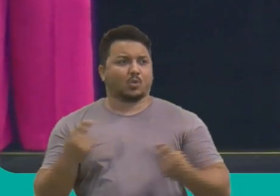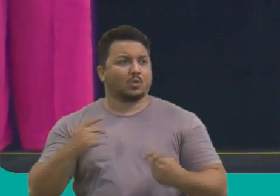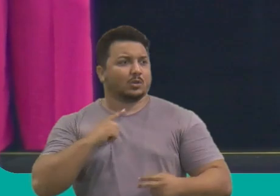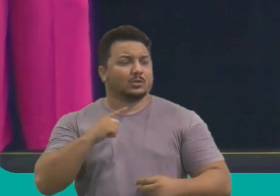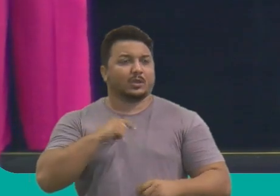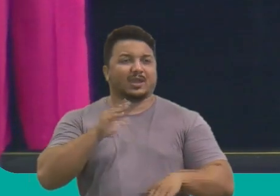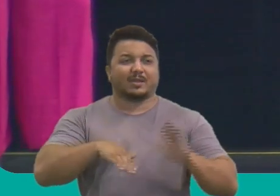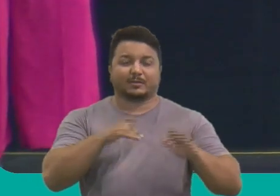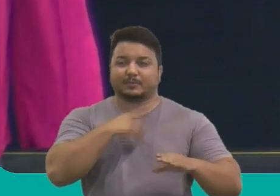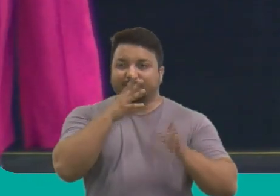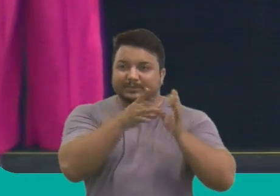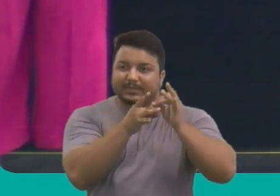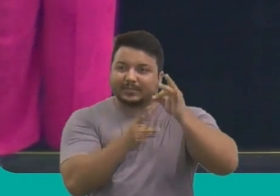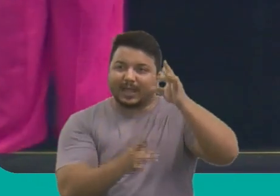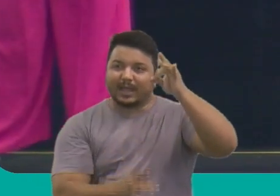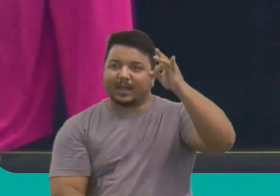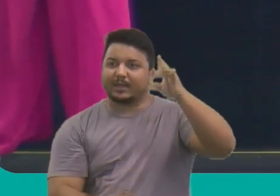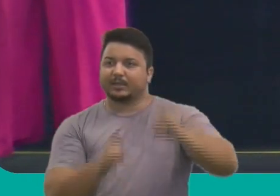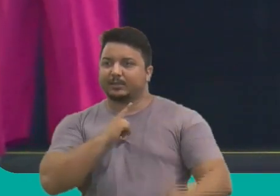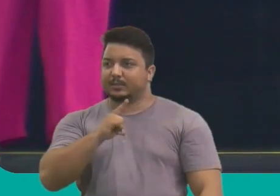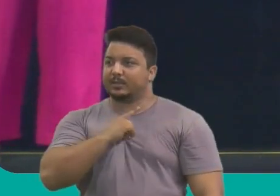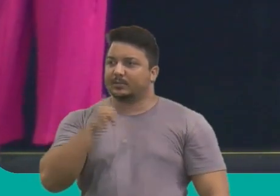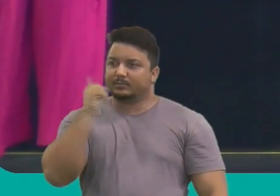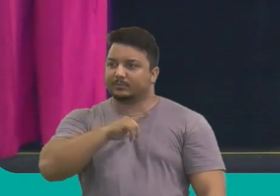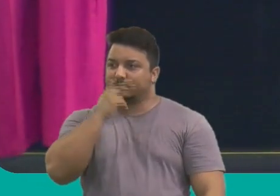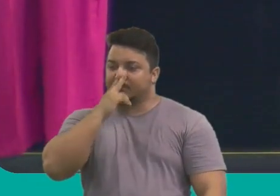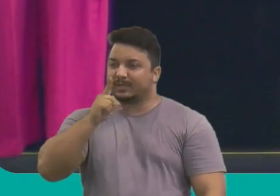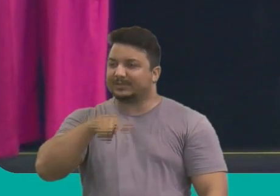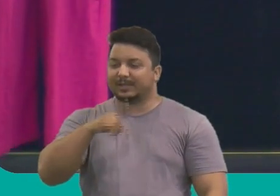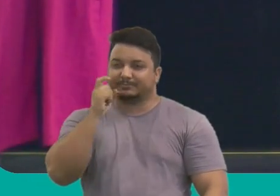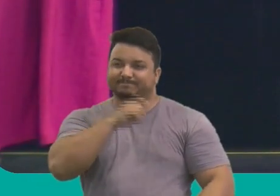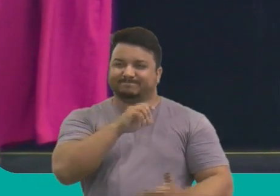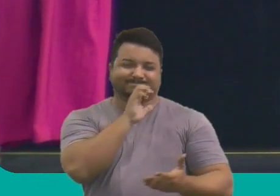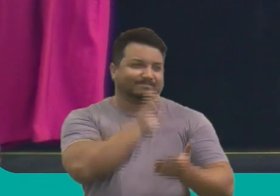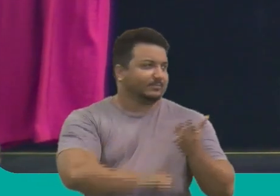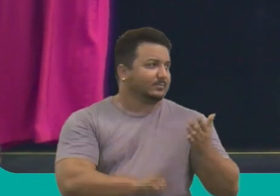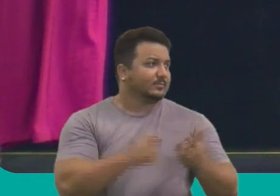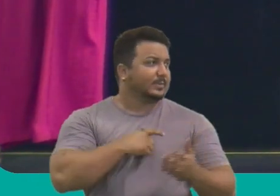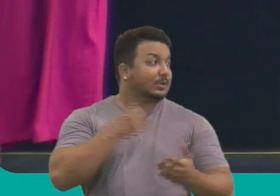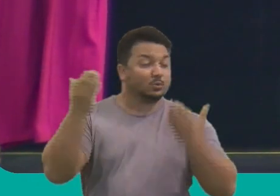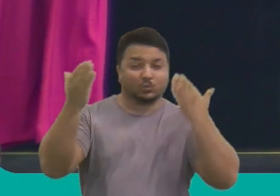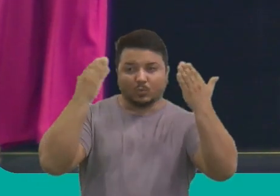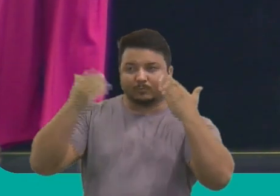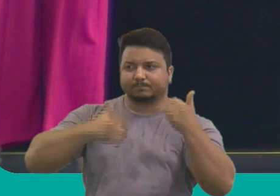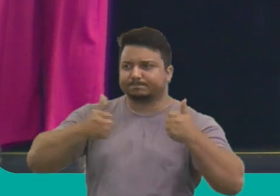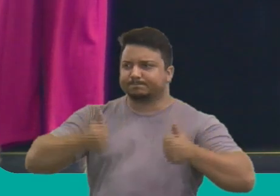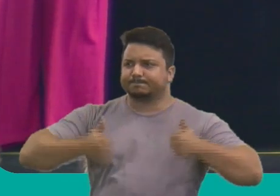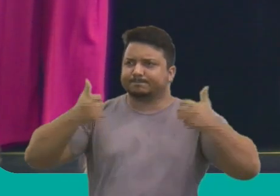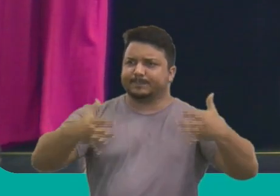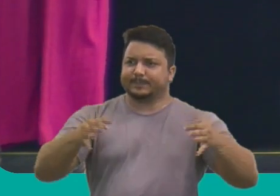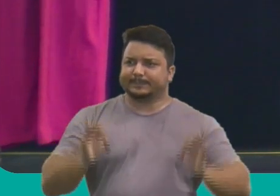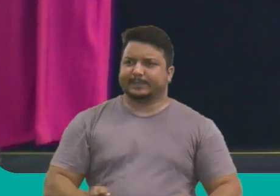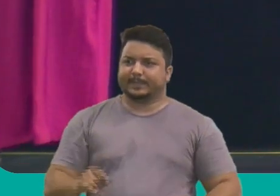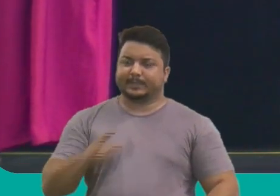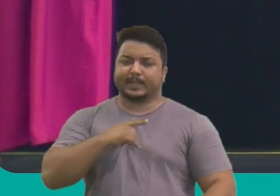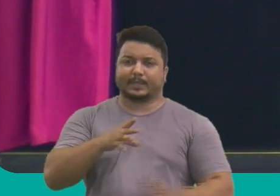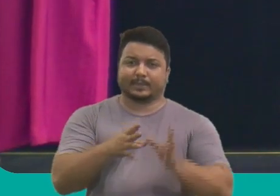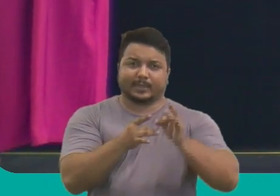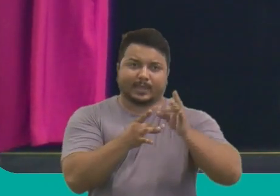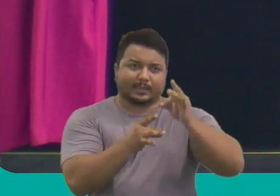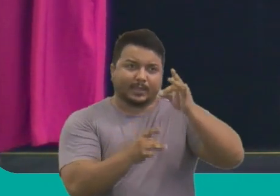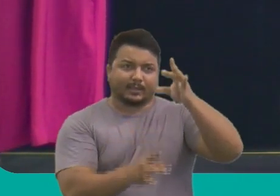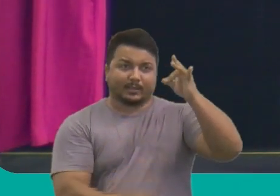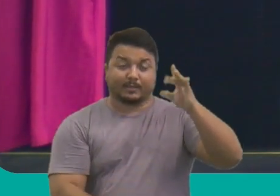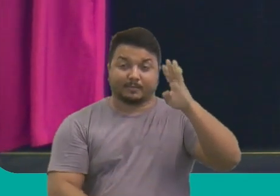mais detalhadas, que a gente veio desmistificar e tirar essas duvidazinhas, né? O meu grande detalhe